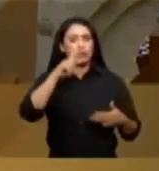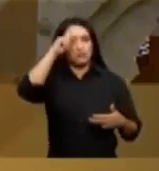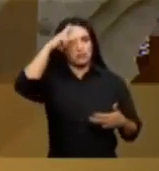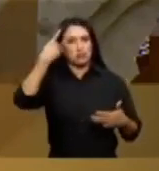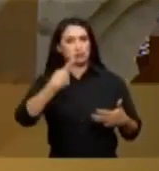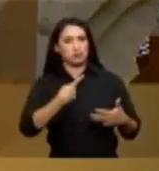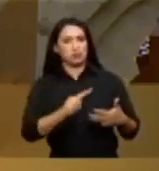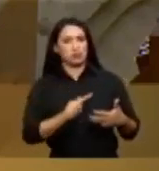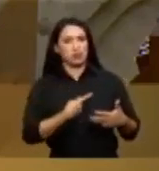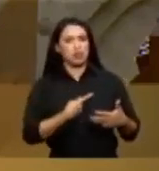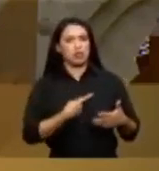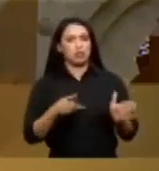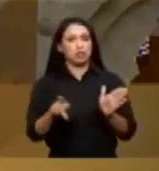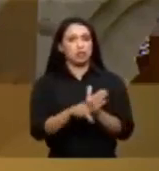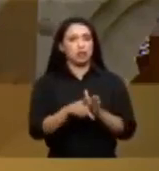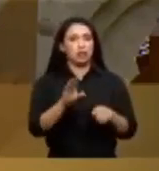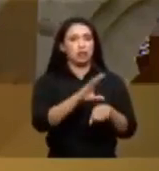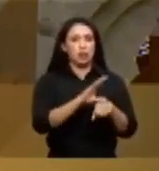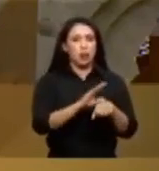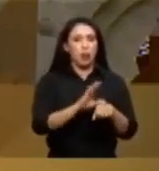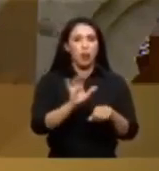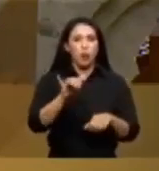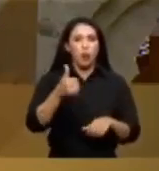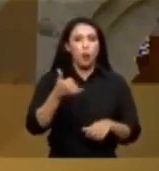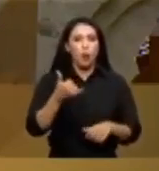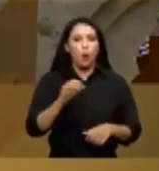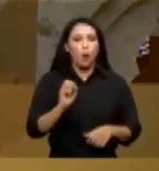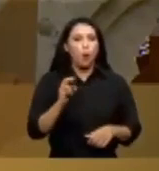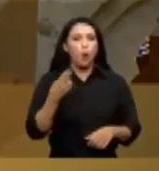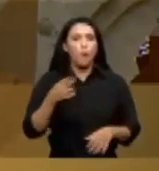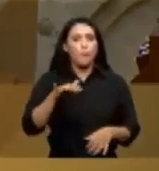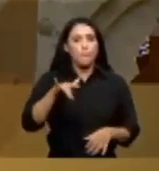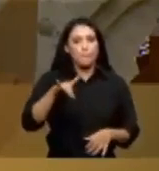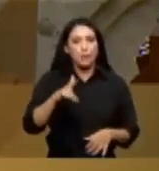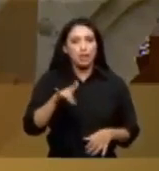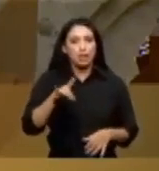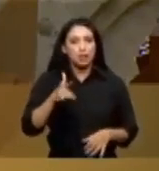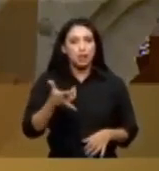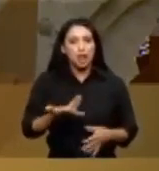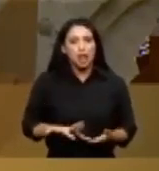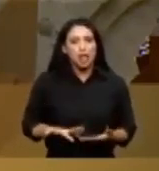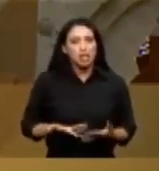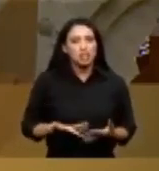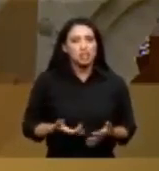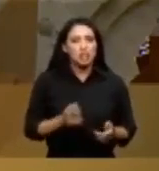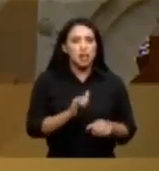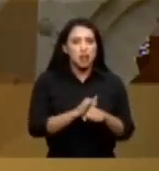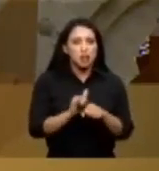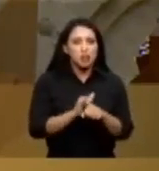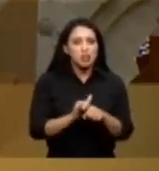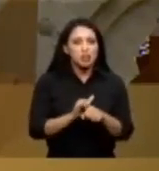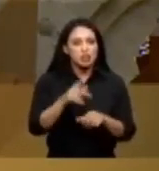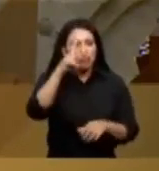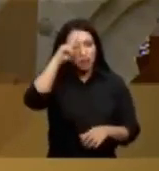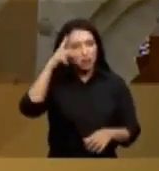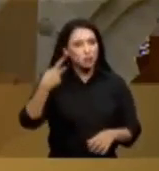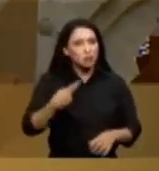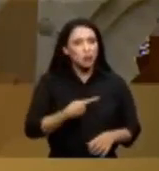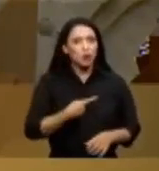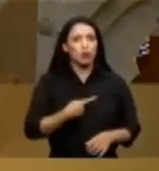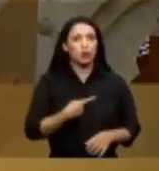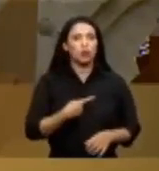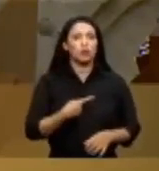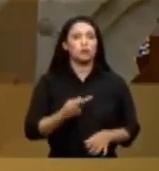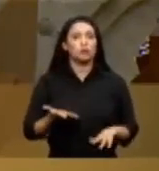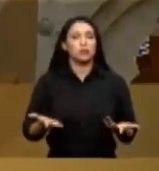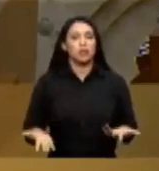próprios desígnios, ou a manipulações hermenêuticas, ou ainda avaliações discricionárias fundadas em razões